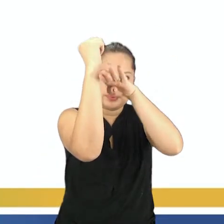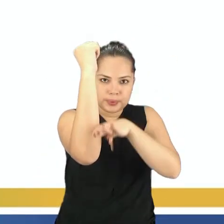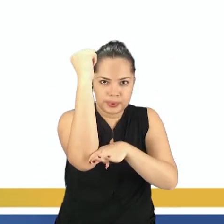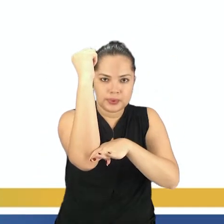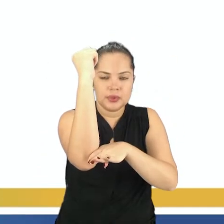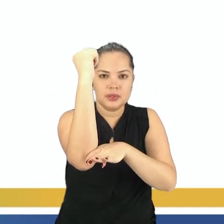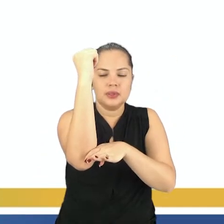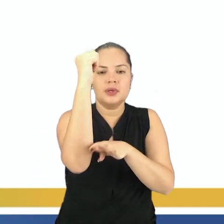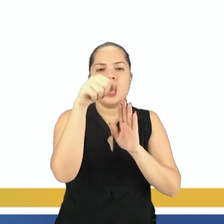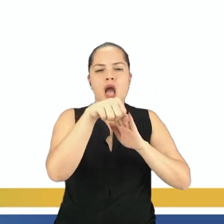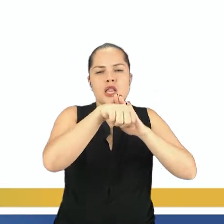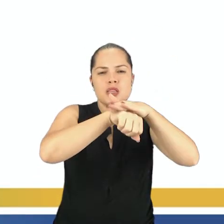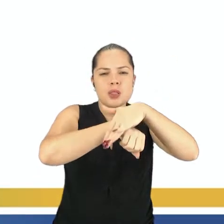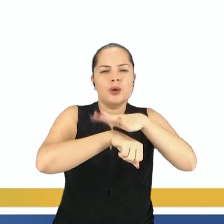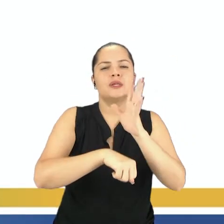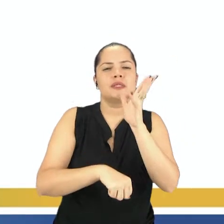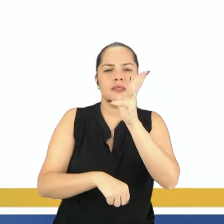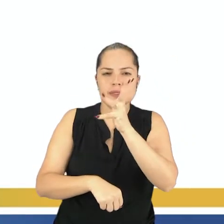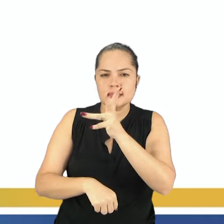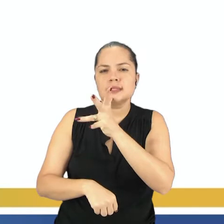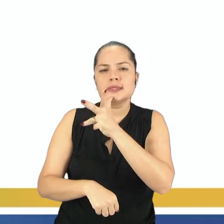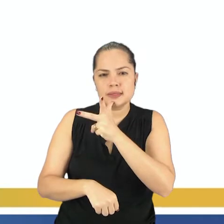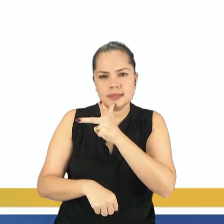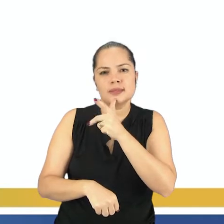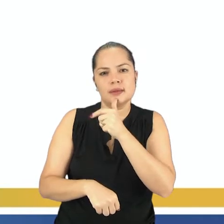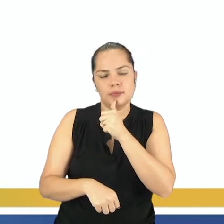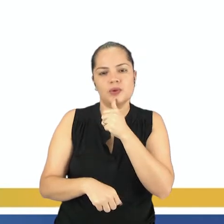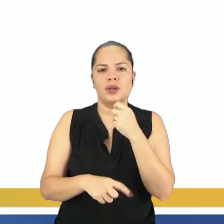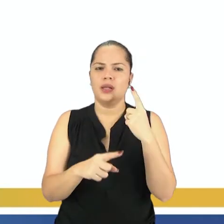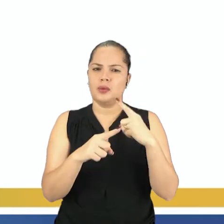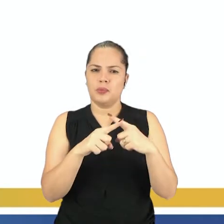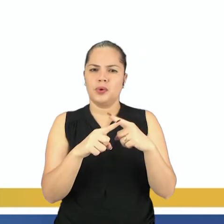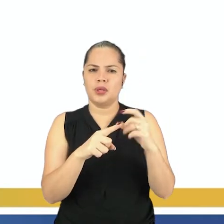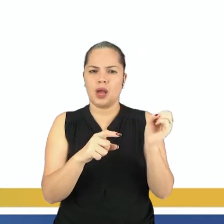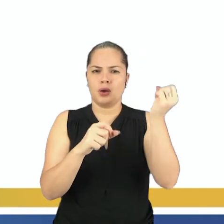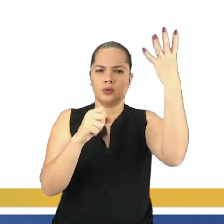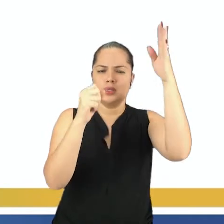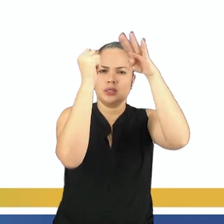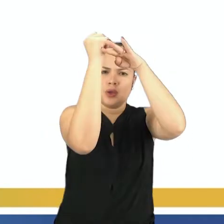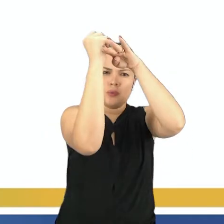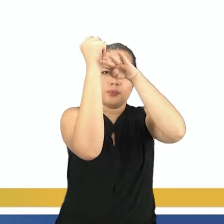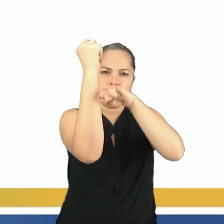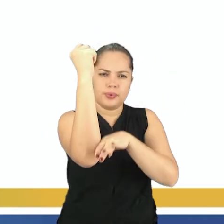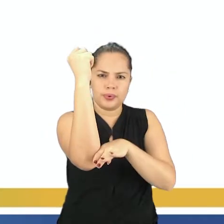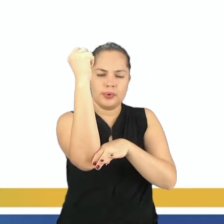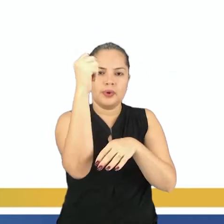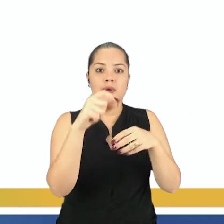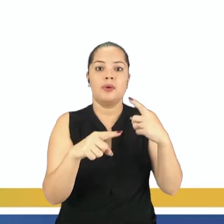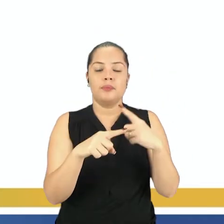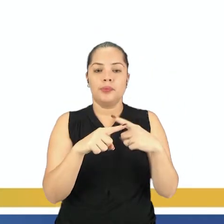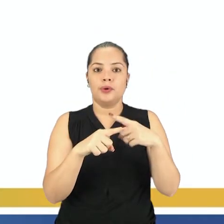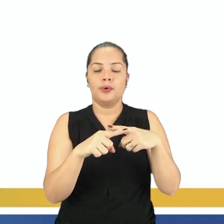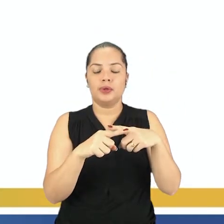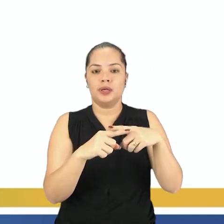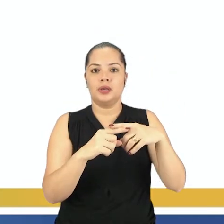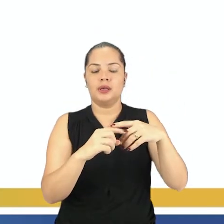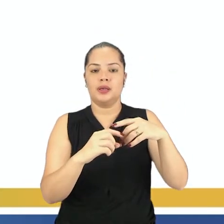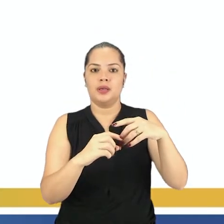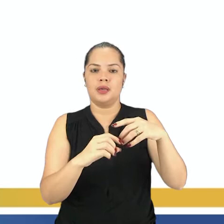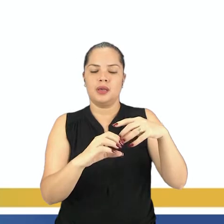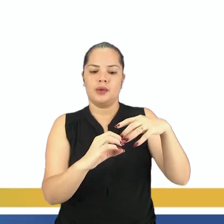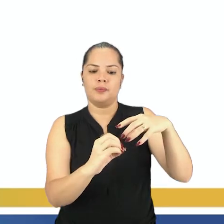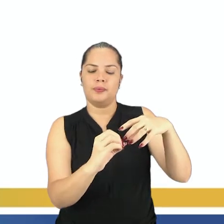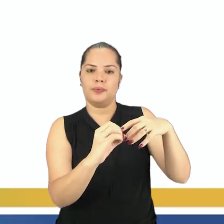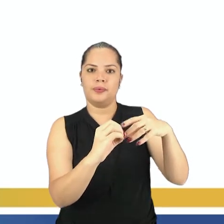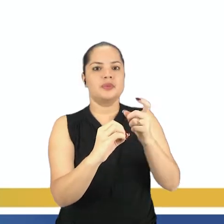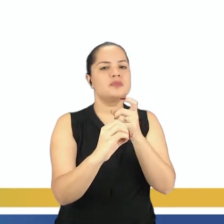mesmo raciocínio do verão. Por que tem queda de temperatura e noites mais longas? Porque o hemisfério que está no inverno, ele não